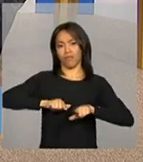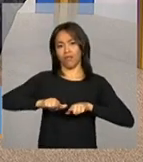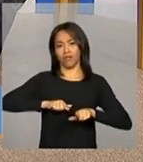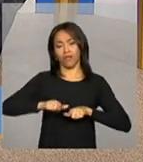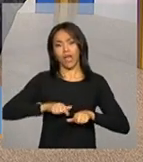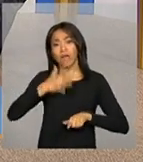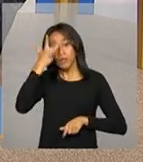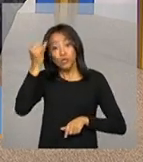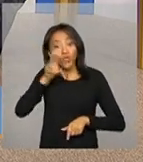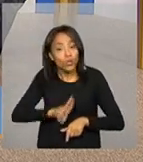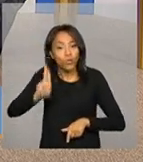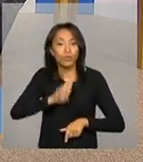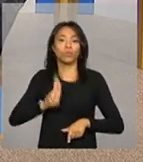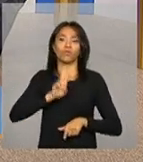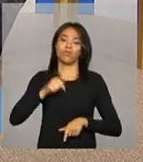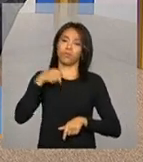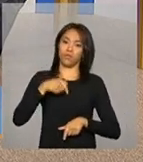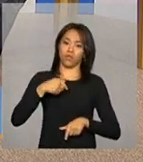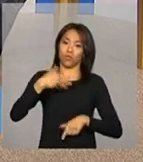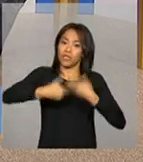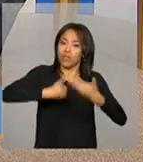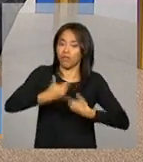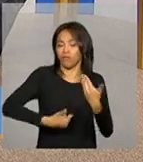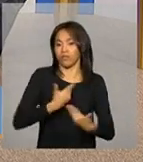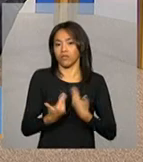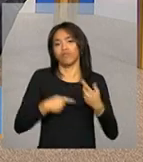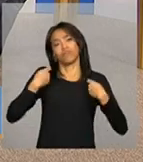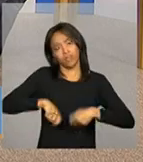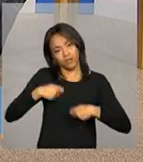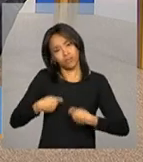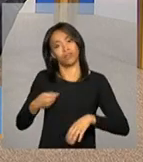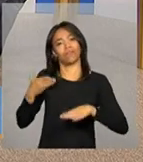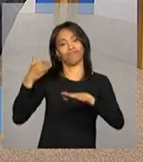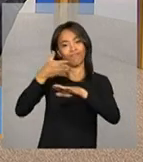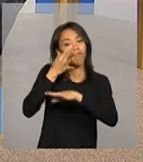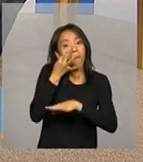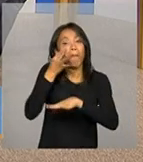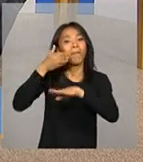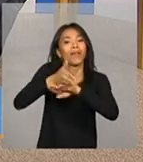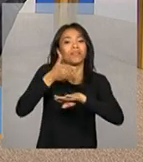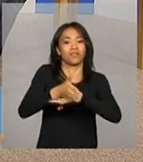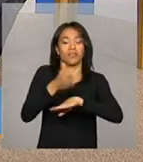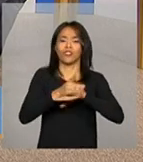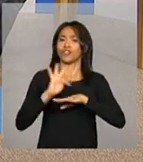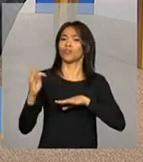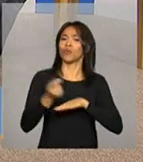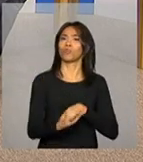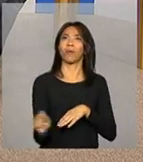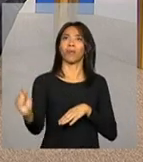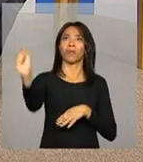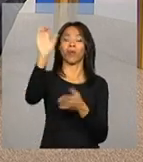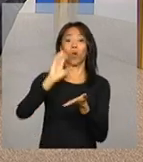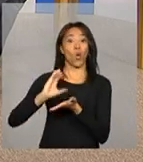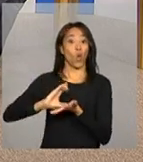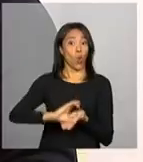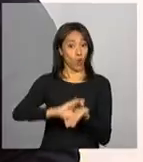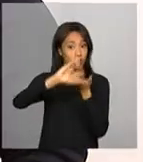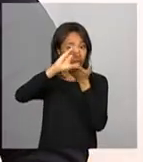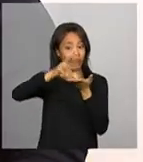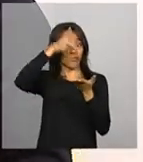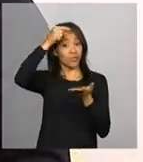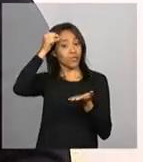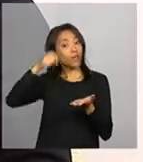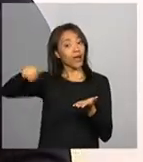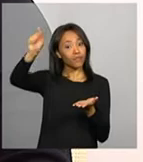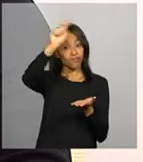aqueles que recebem os nossos serviços programas projetos também deve estar presente em todos os conselhos municipais e outra coisa